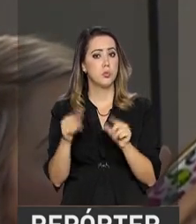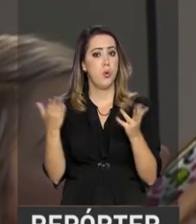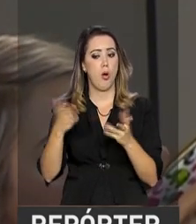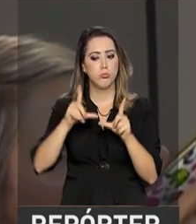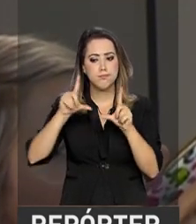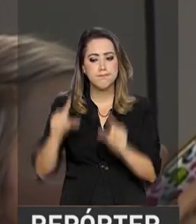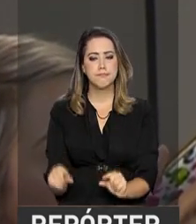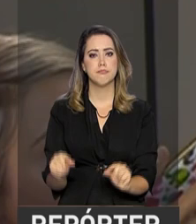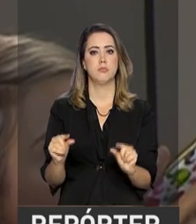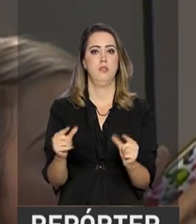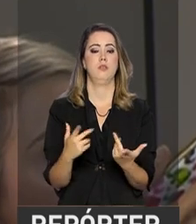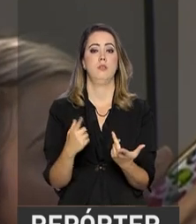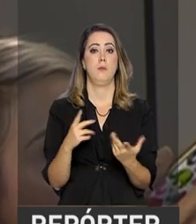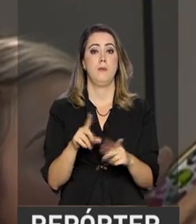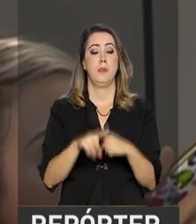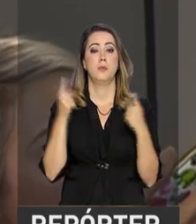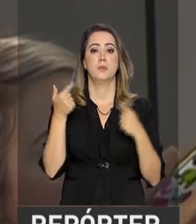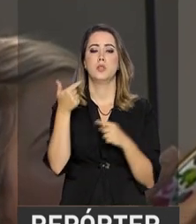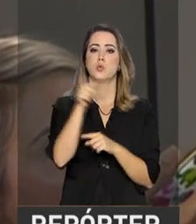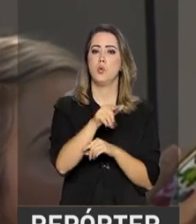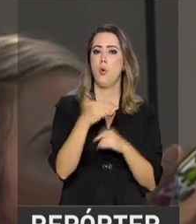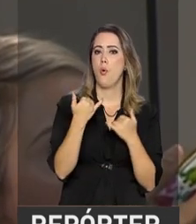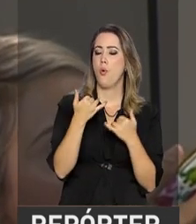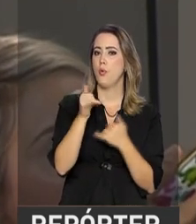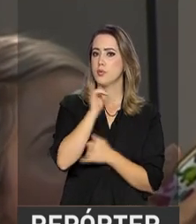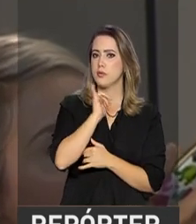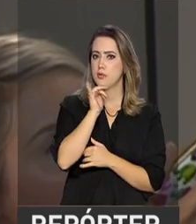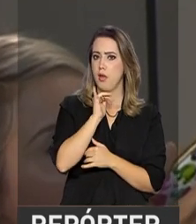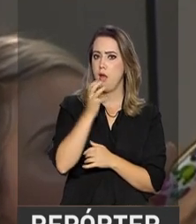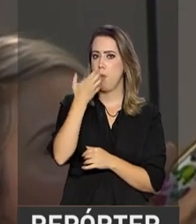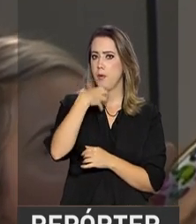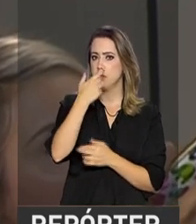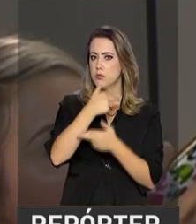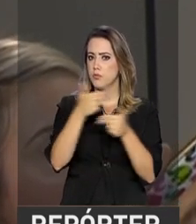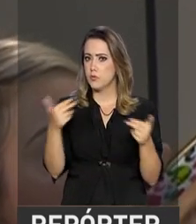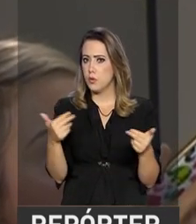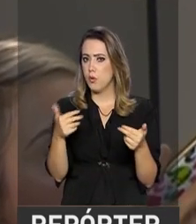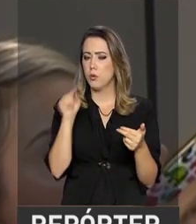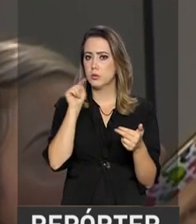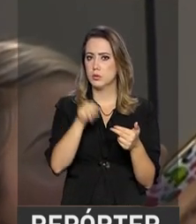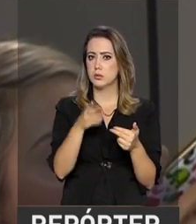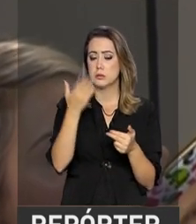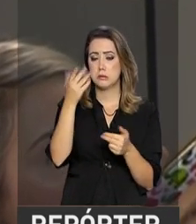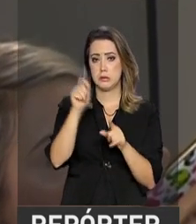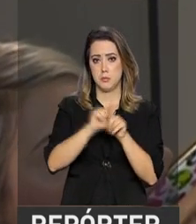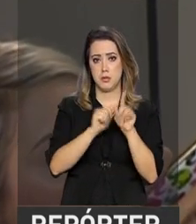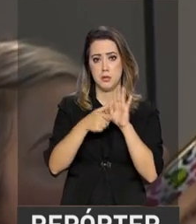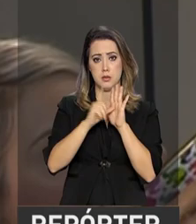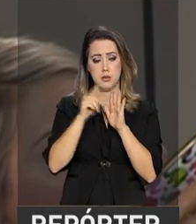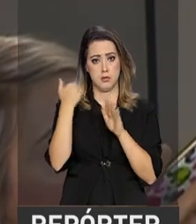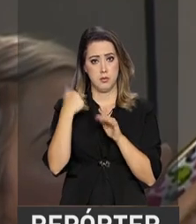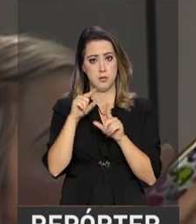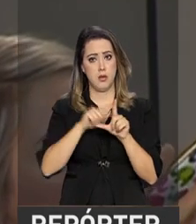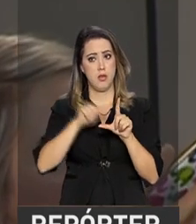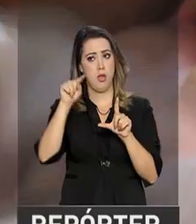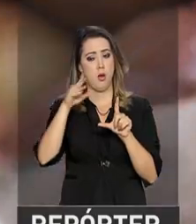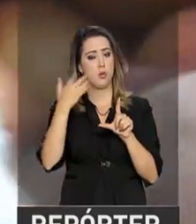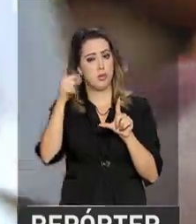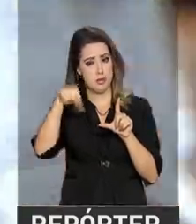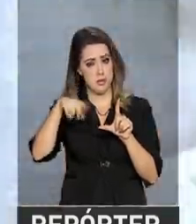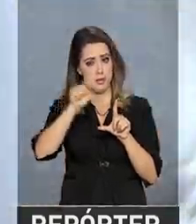no mesmo exemplo já outros como por exemplo as frutas é que no mês passado em alta este mês de ano uma legislação